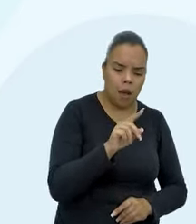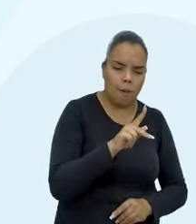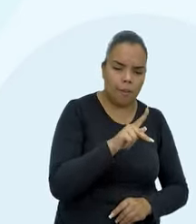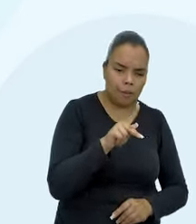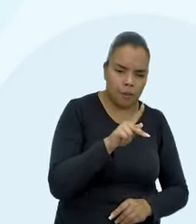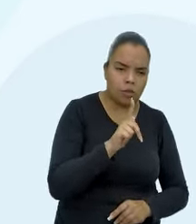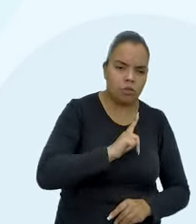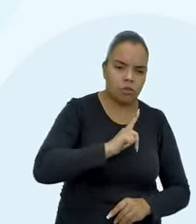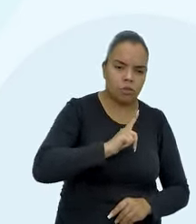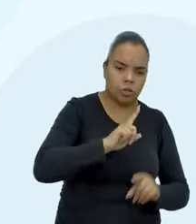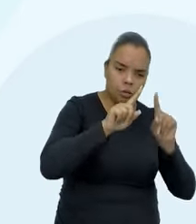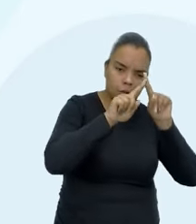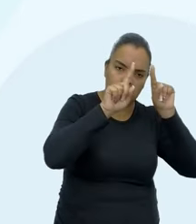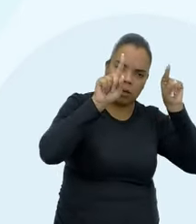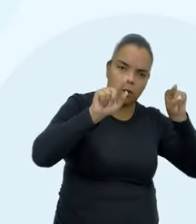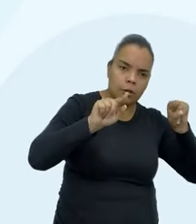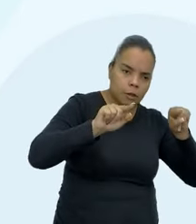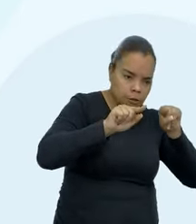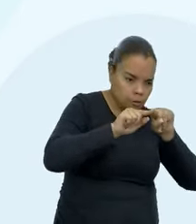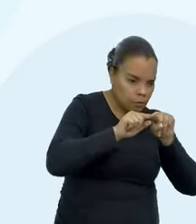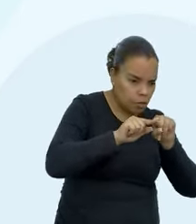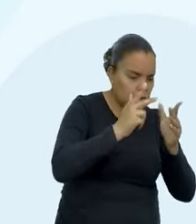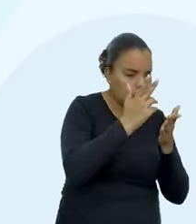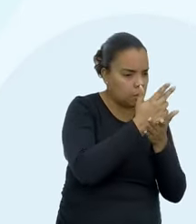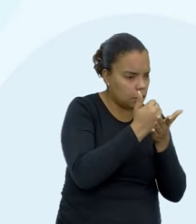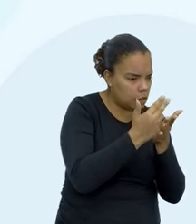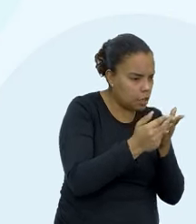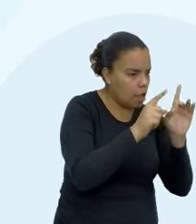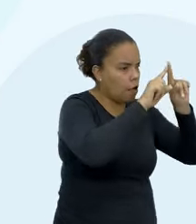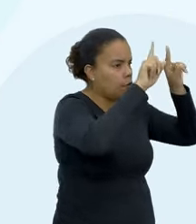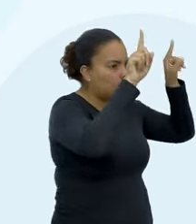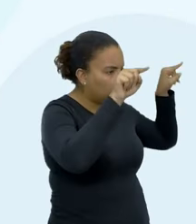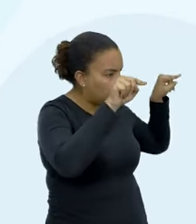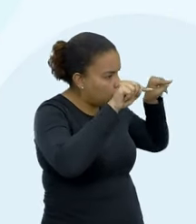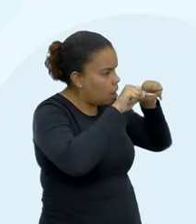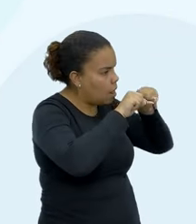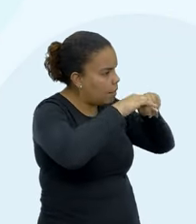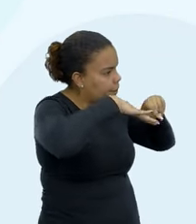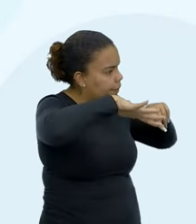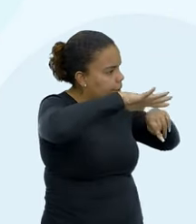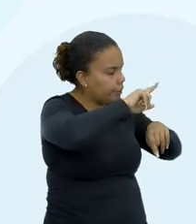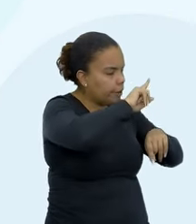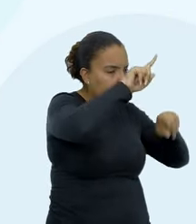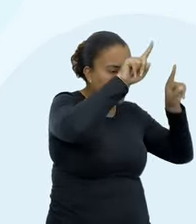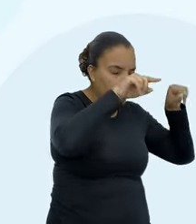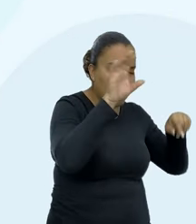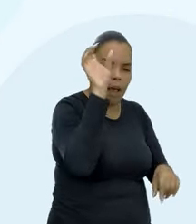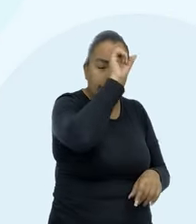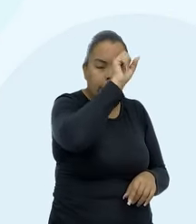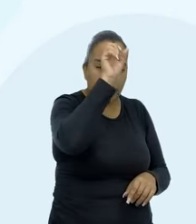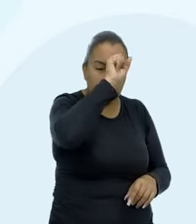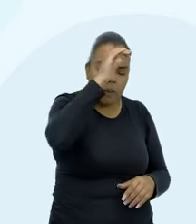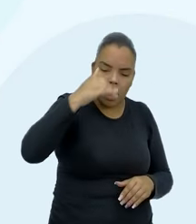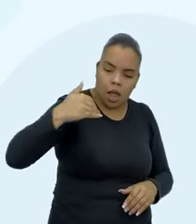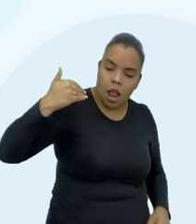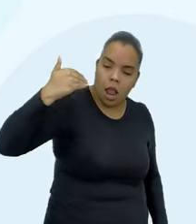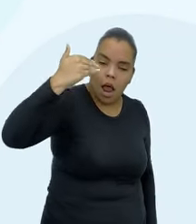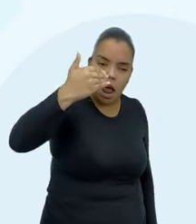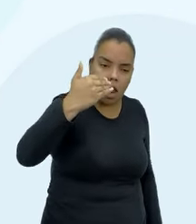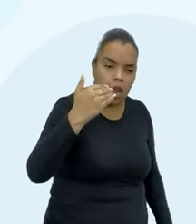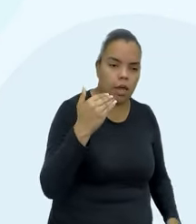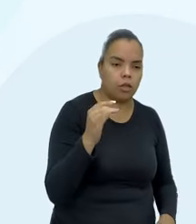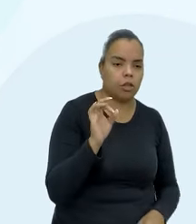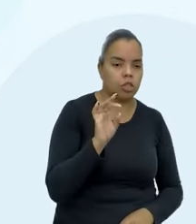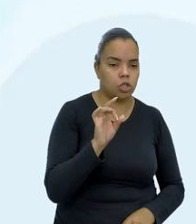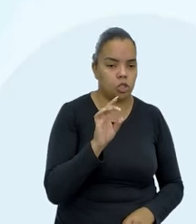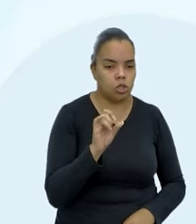ele desenhava no quadro mas ele não entendia Como localizar a Então foi uma aprendizagem para muito mais além do que o